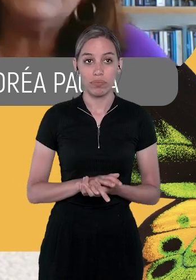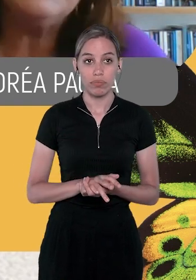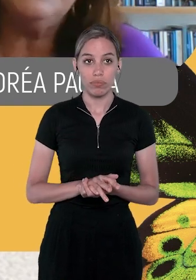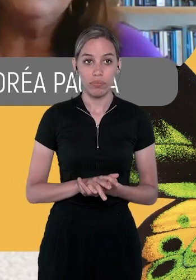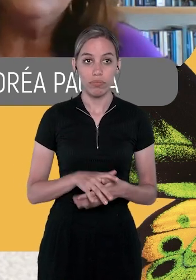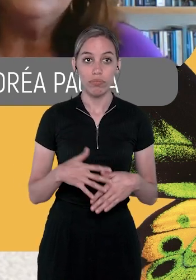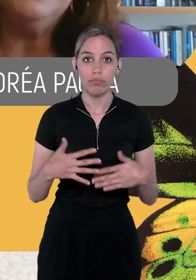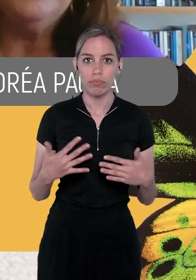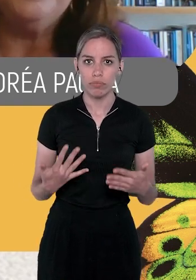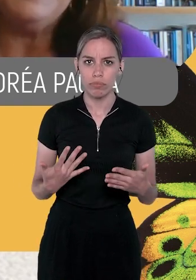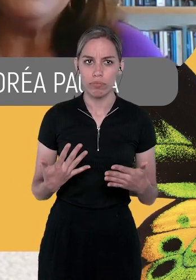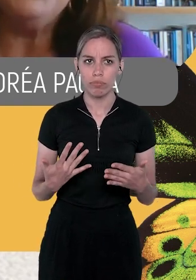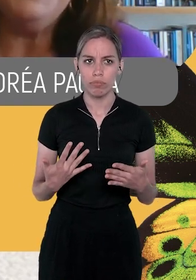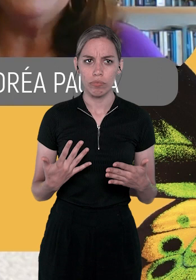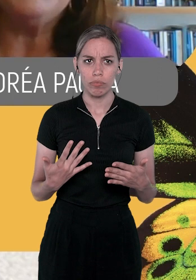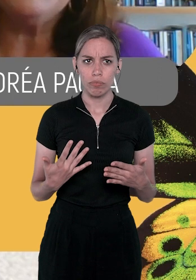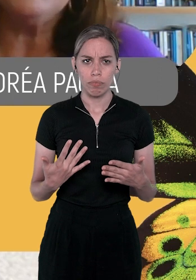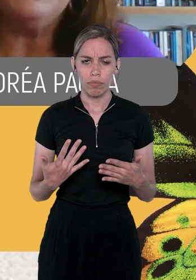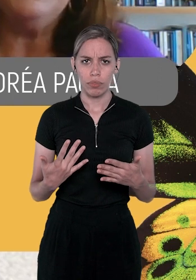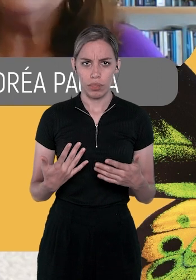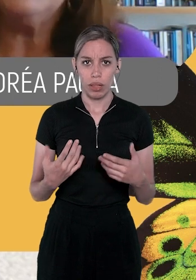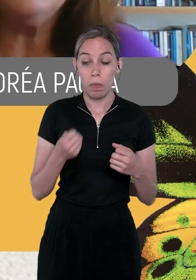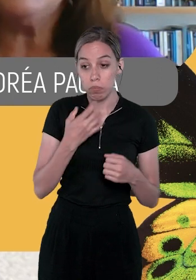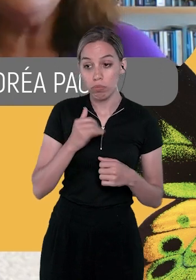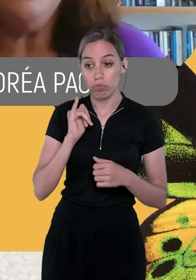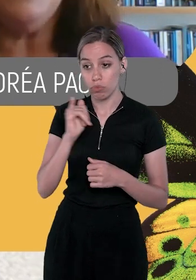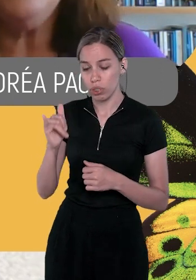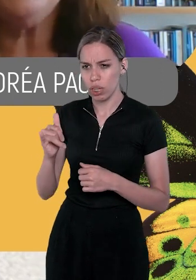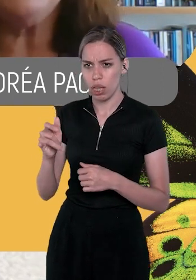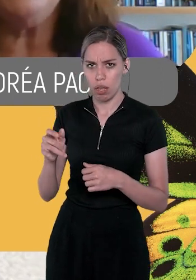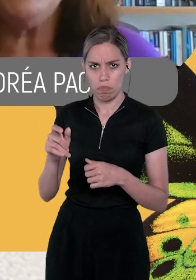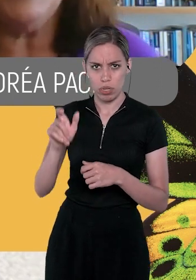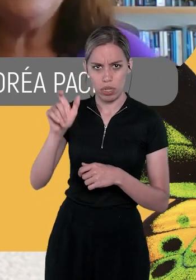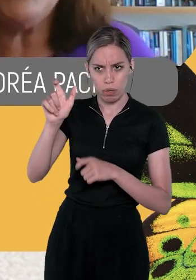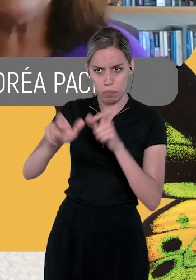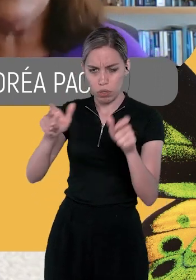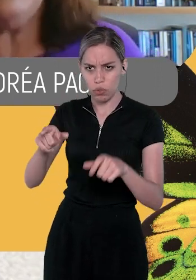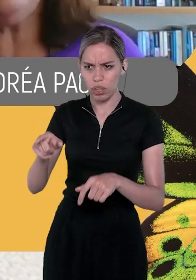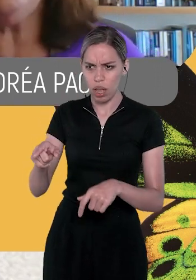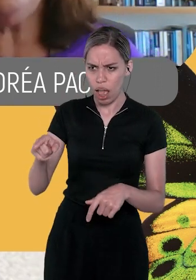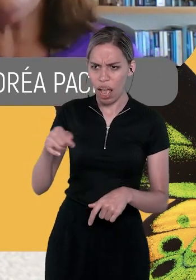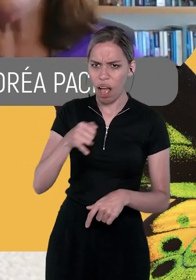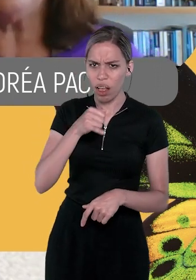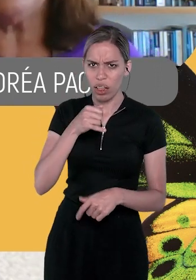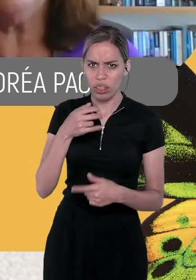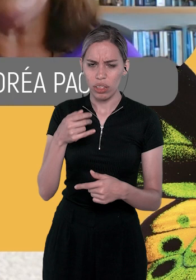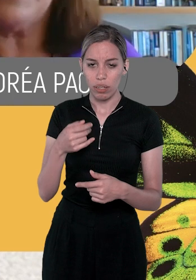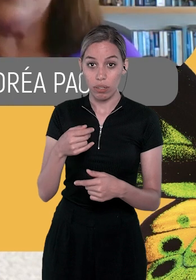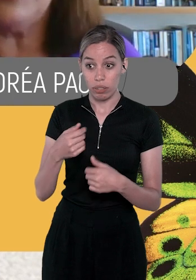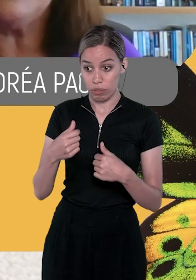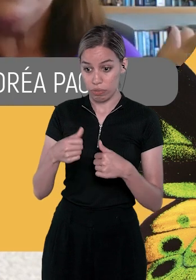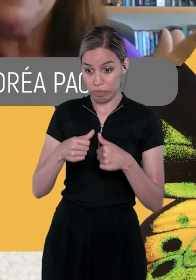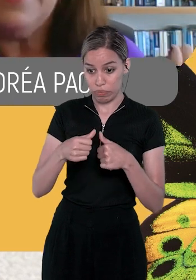bom dizer para esses meninos e para essas meninas que não tem nada errado em ficar triste. Errado é a gente estar alegre no momento que a gente está